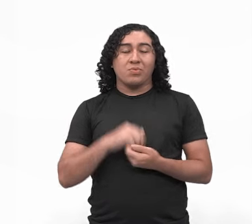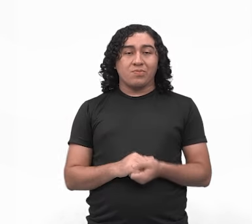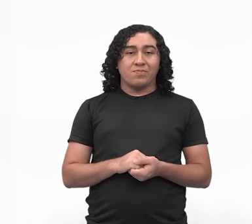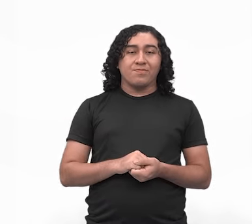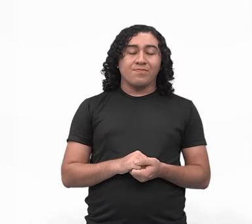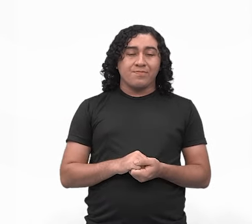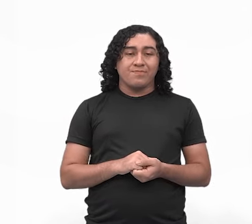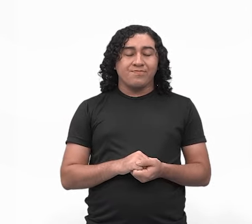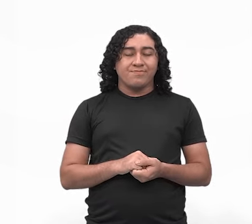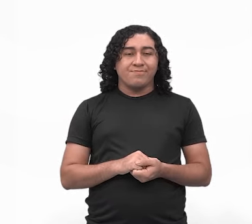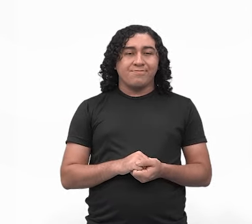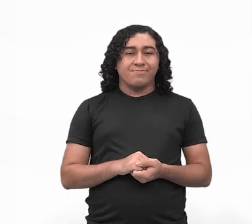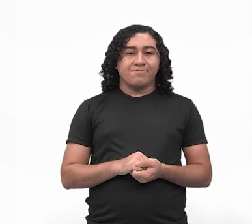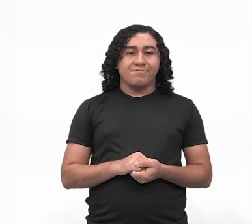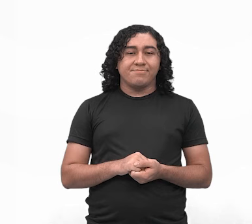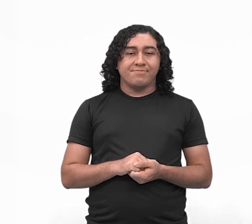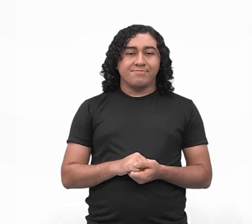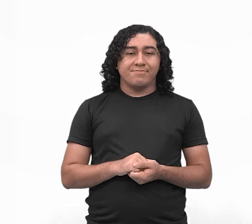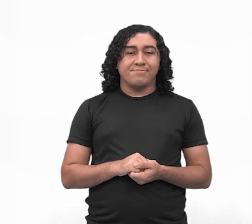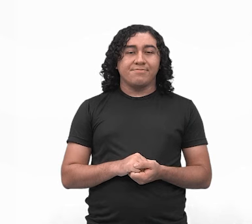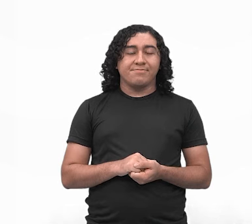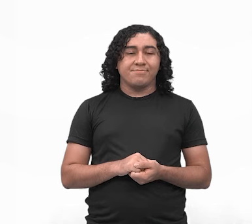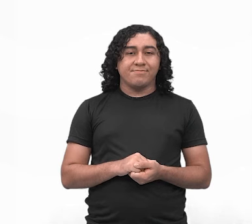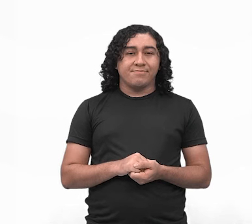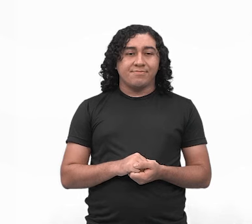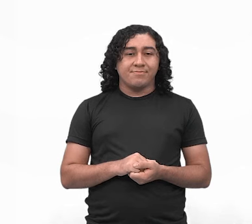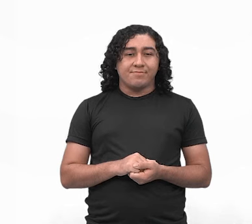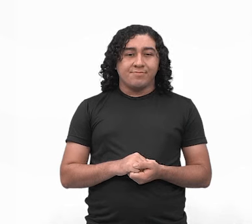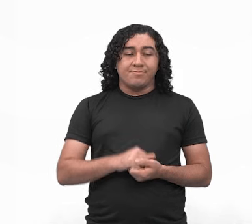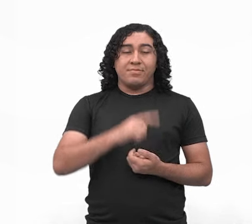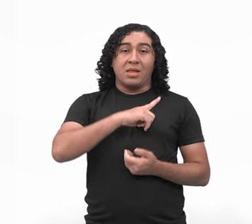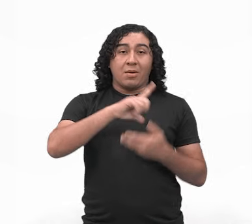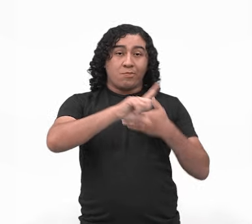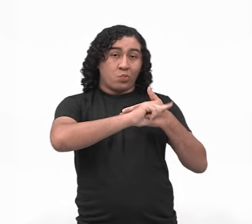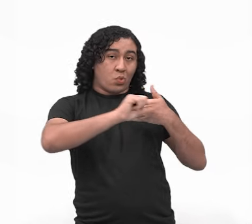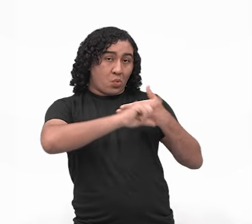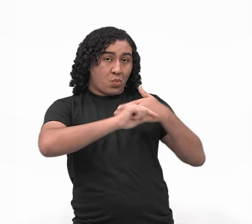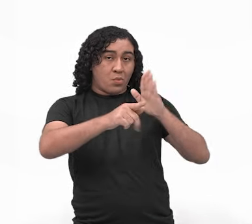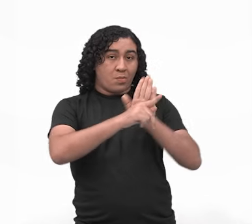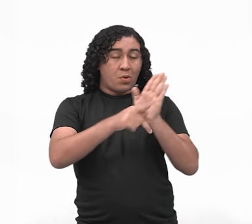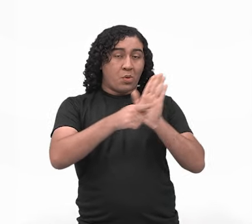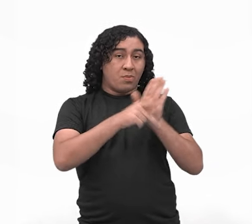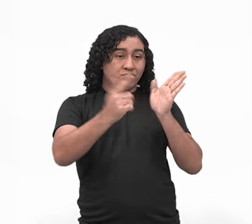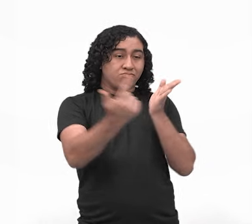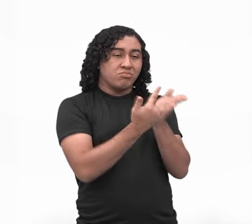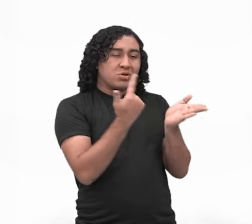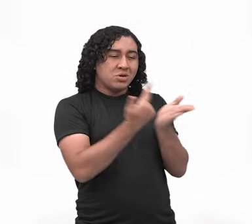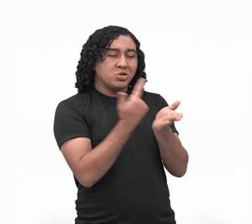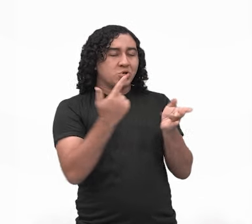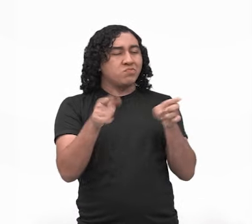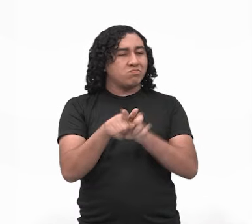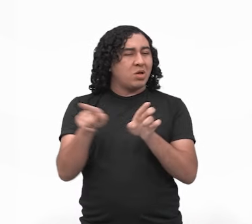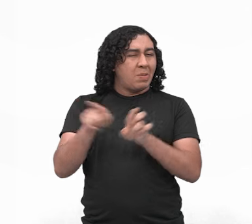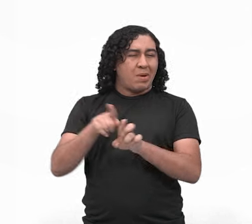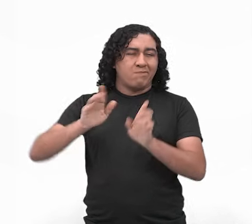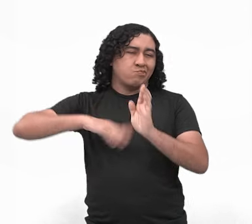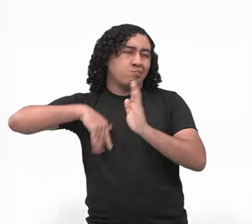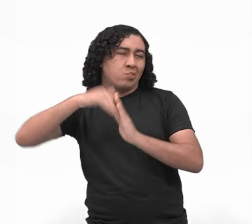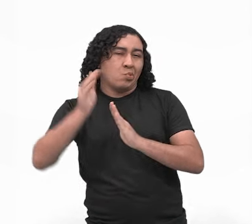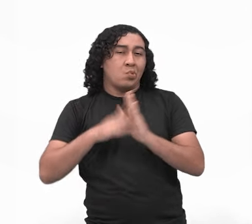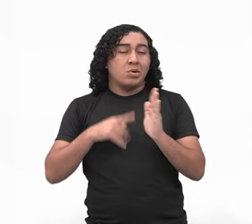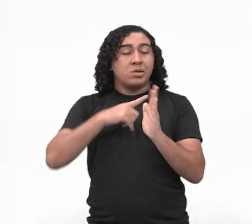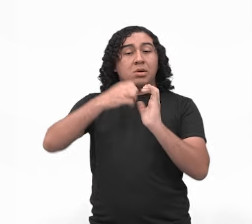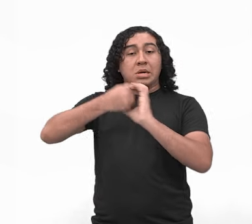artistas começam a ser utilizado, os autores das obras, né? Então, nós temos como característica